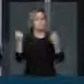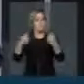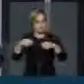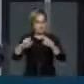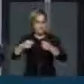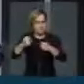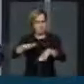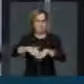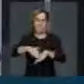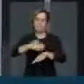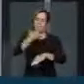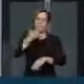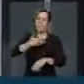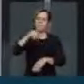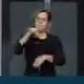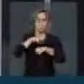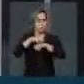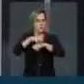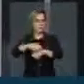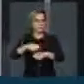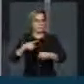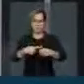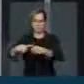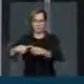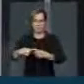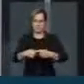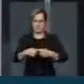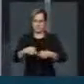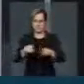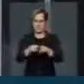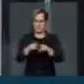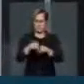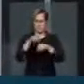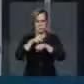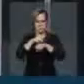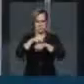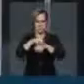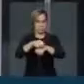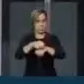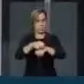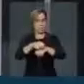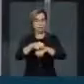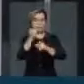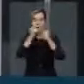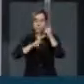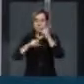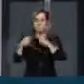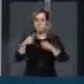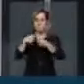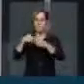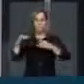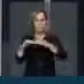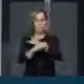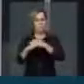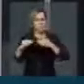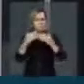mais melhorar o transporte urbano o transporte para que a mobilidade urbana nas cidades